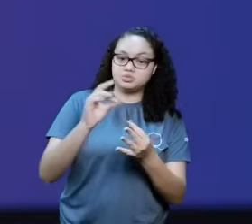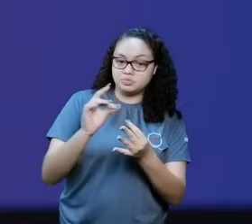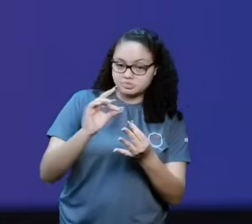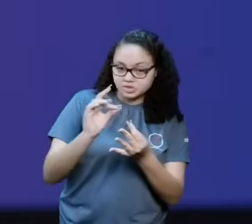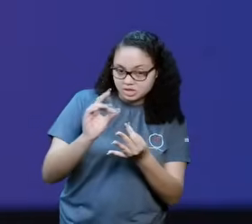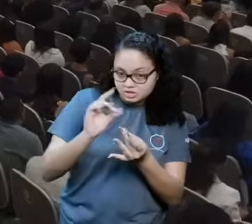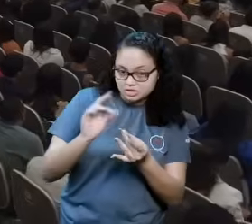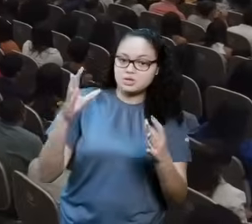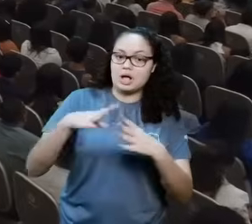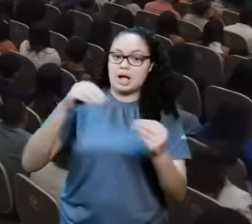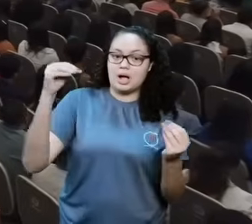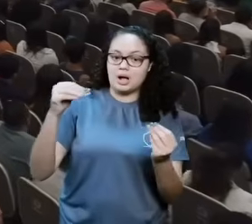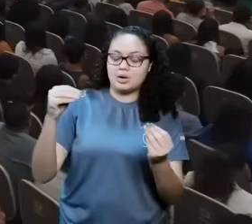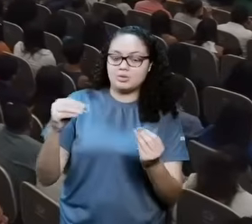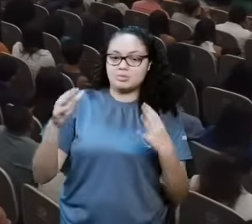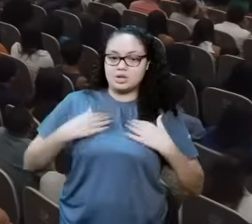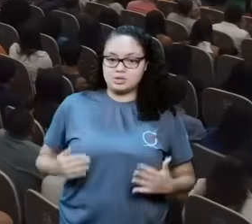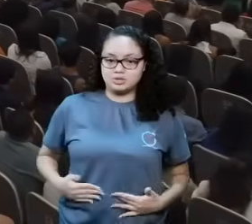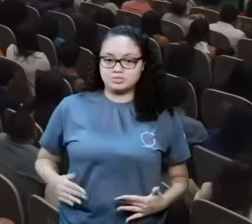Mas eu sou o quê?